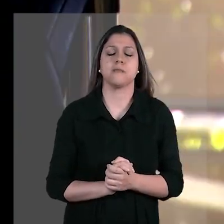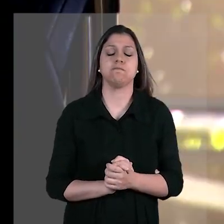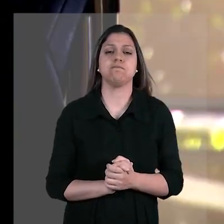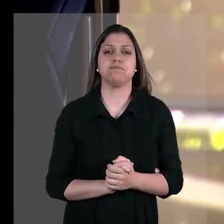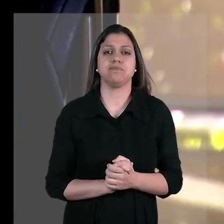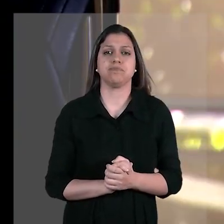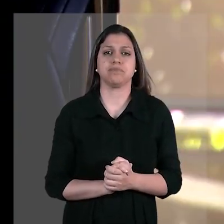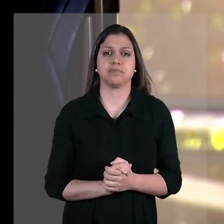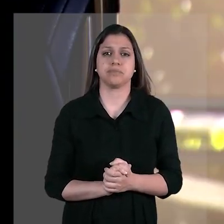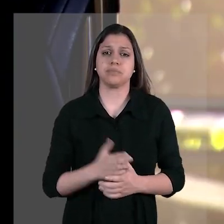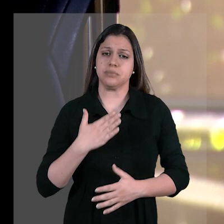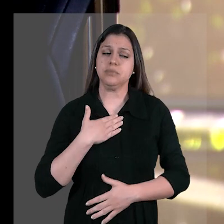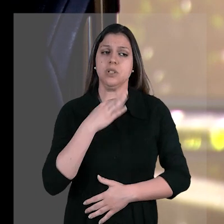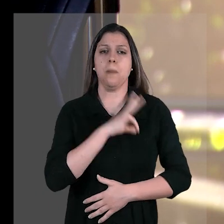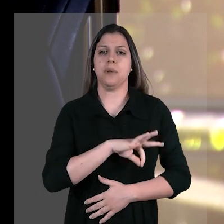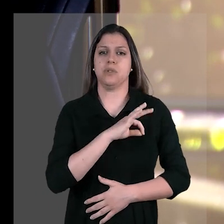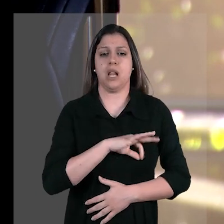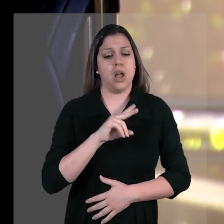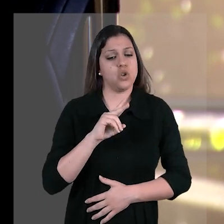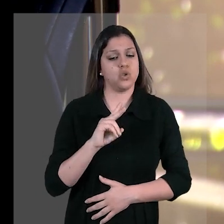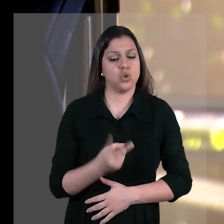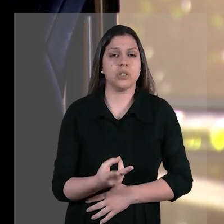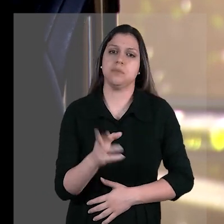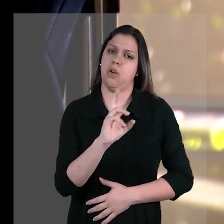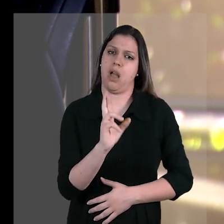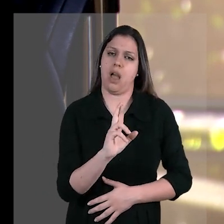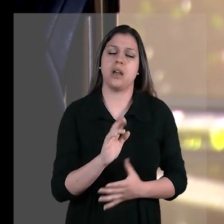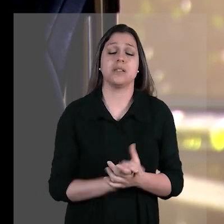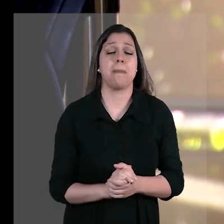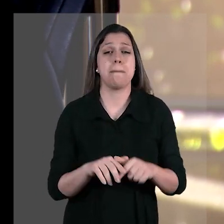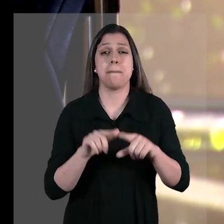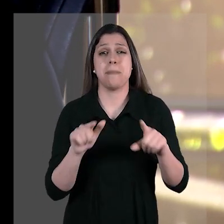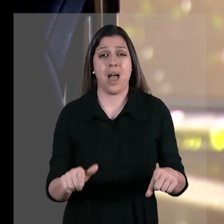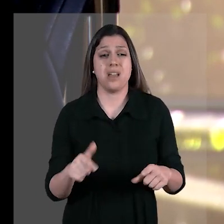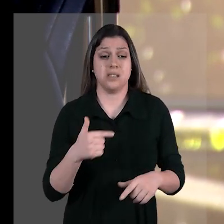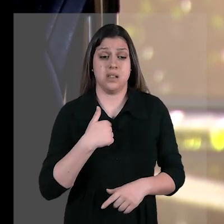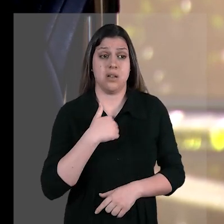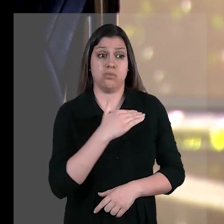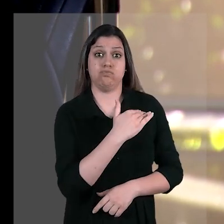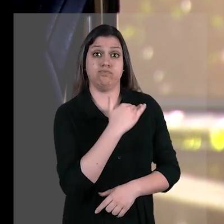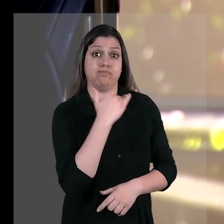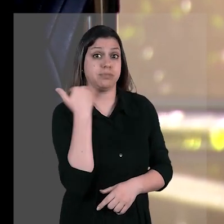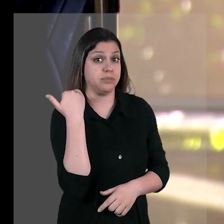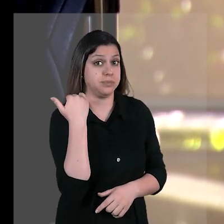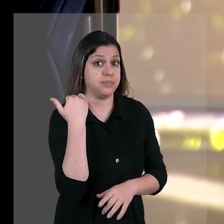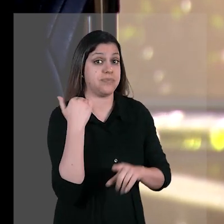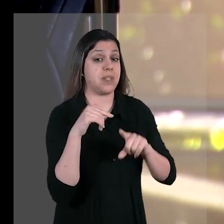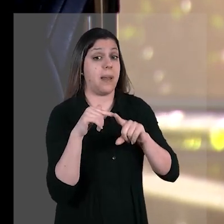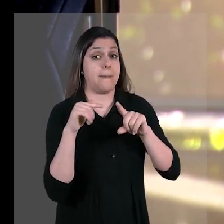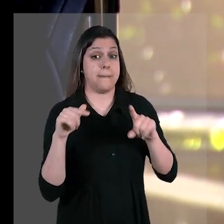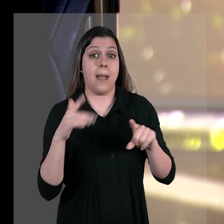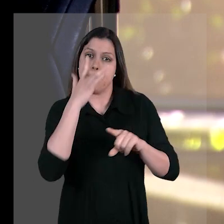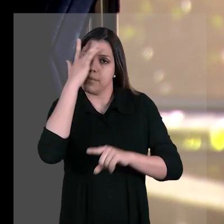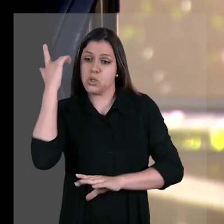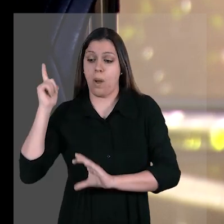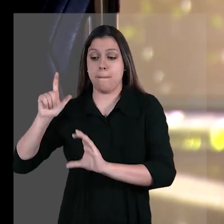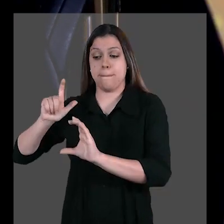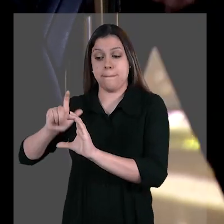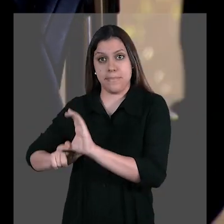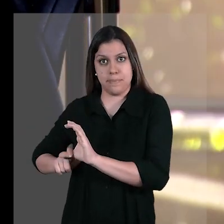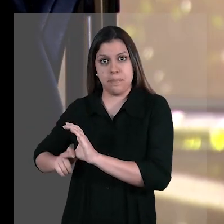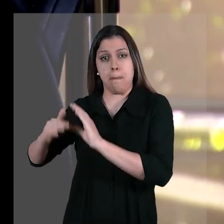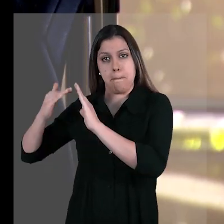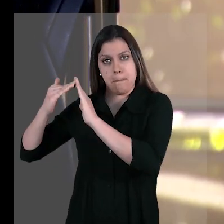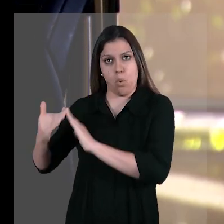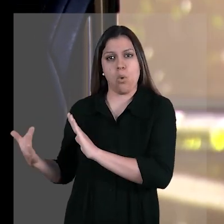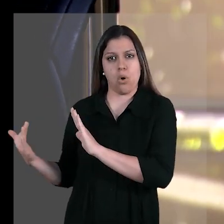foi implantado, a minha renda é de R$2.000. Eu venho a falecer, aí os meus